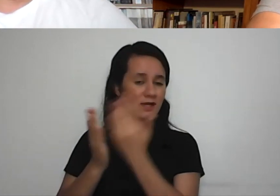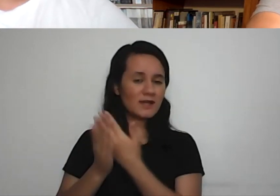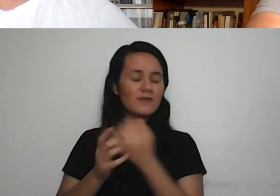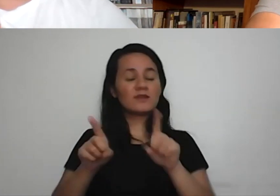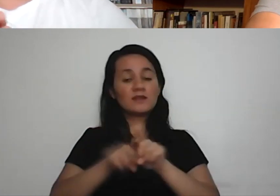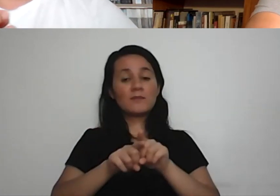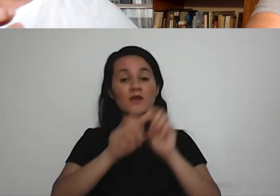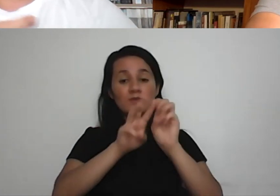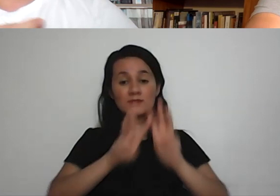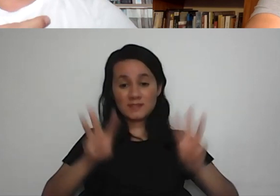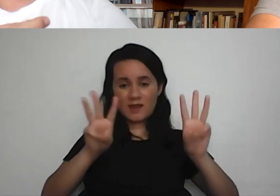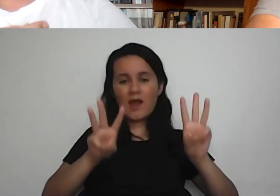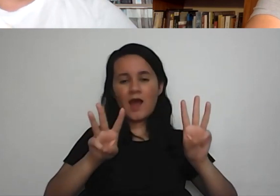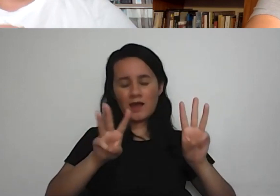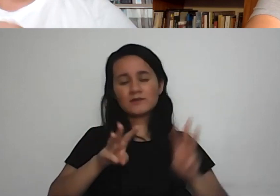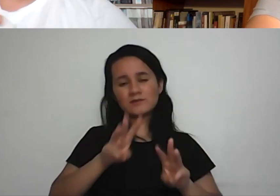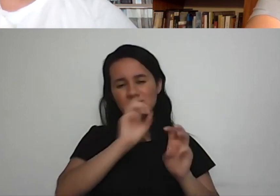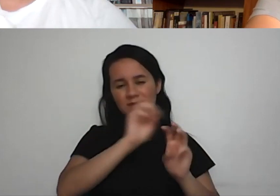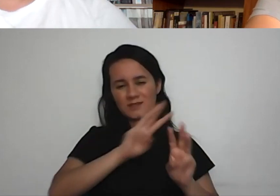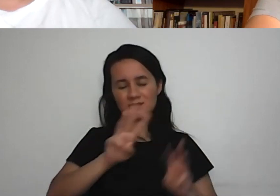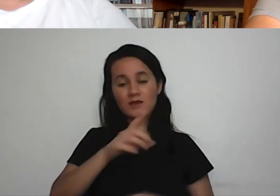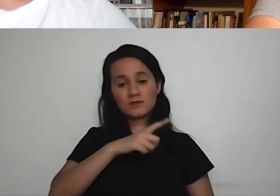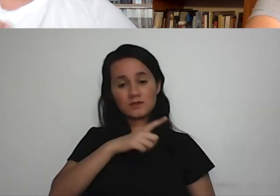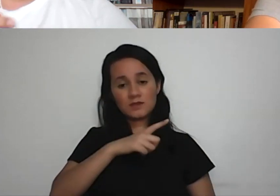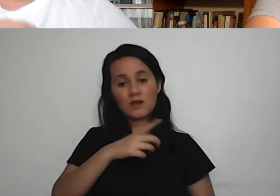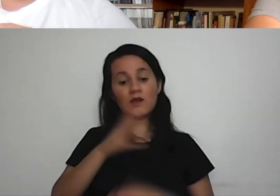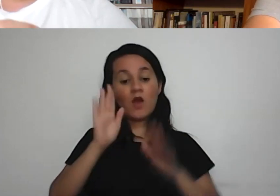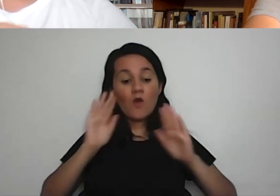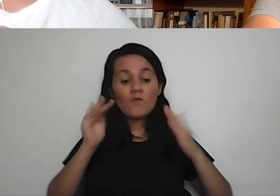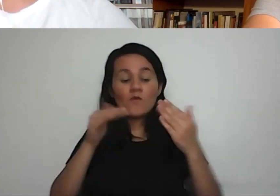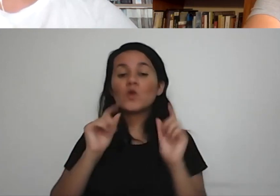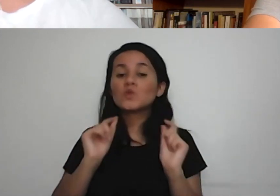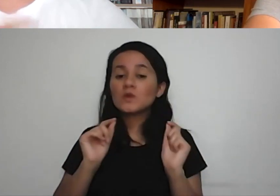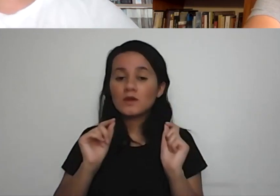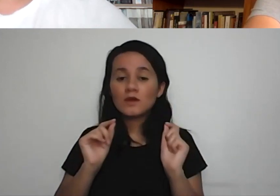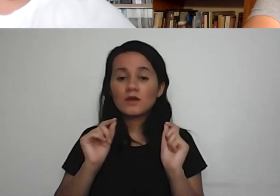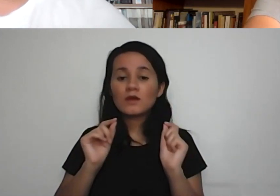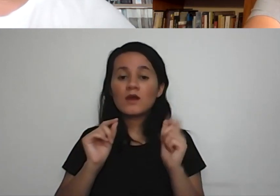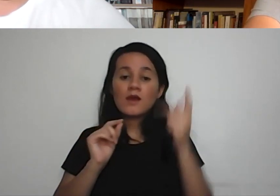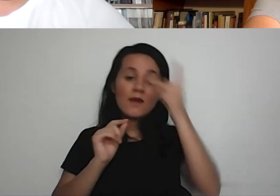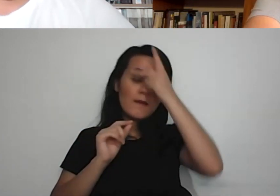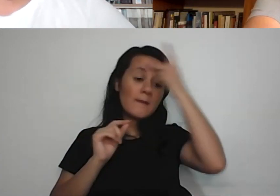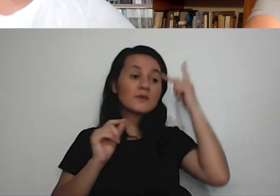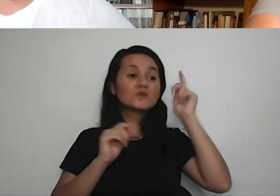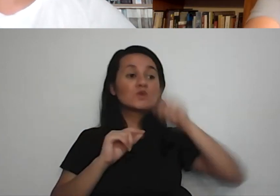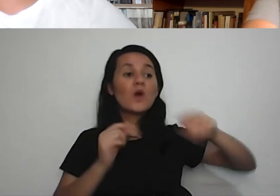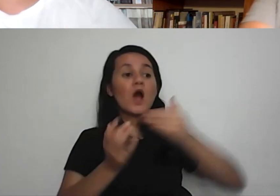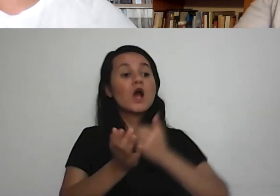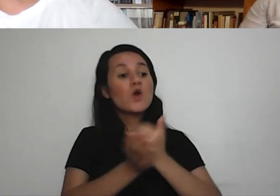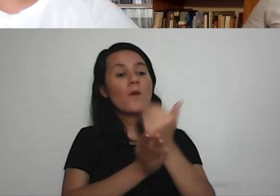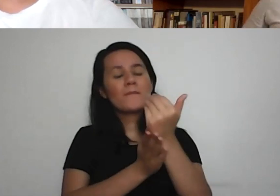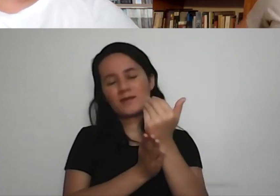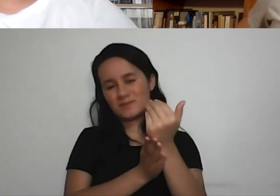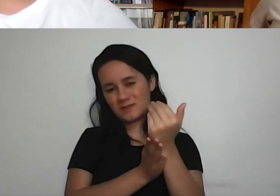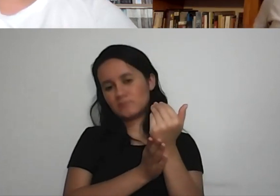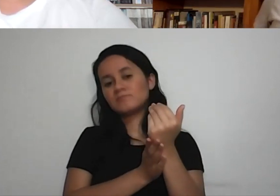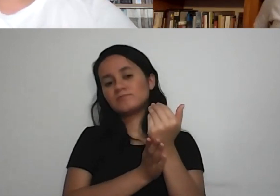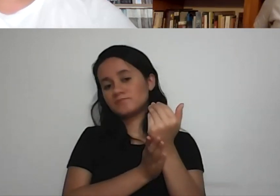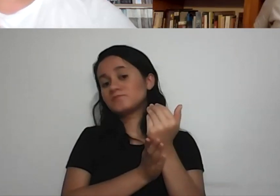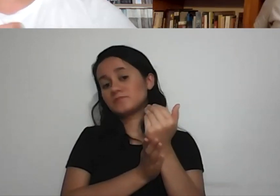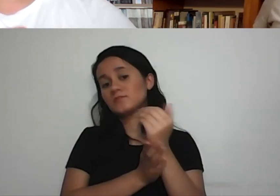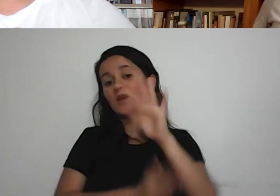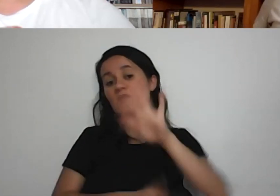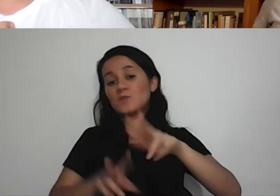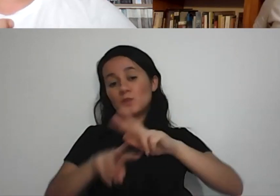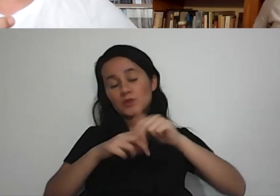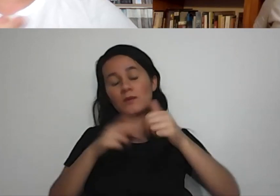né, mas de ser muito voltado para o público de iniciados. Talvez por isso que a percepção